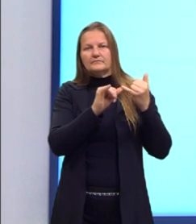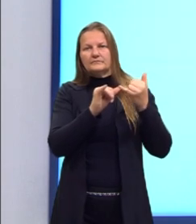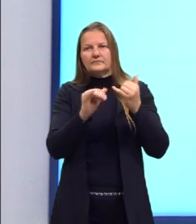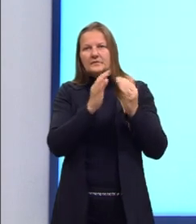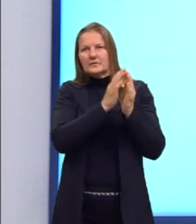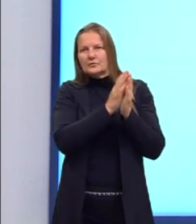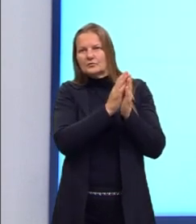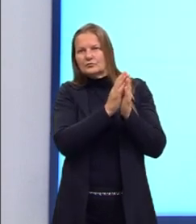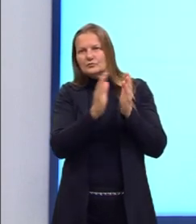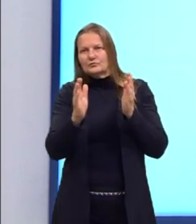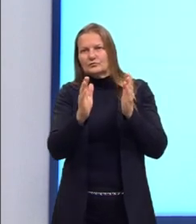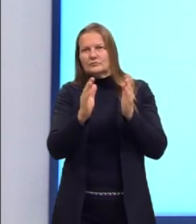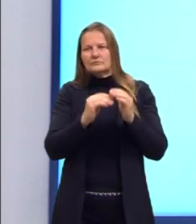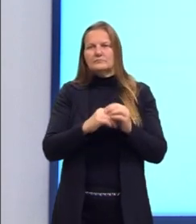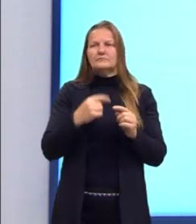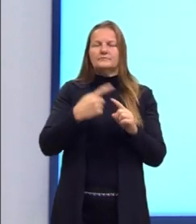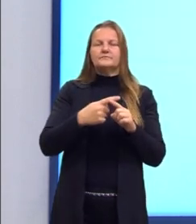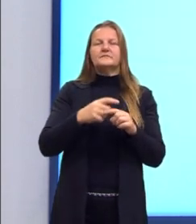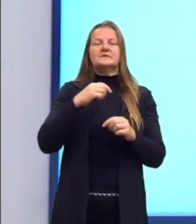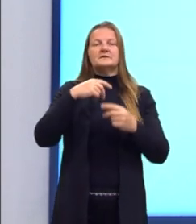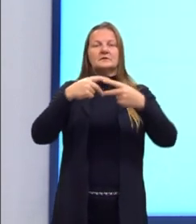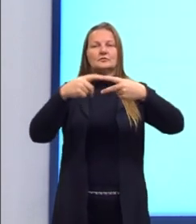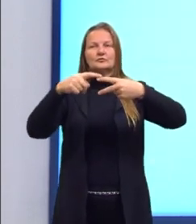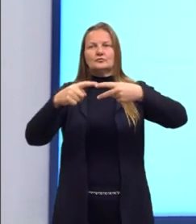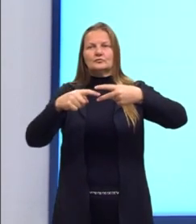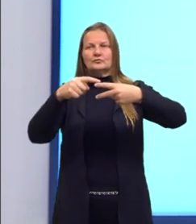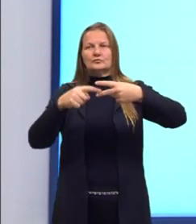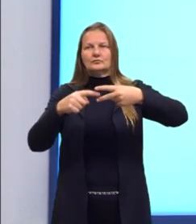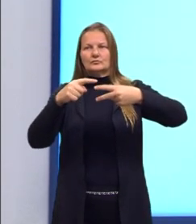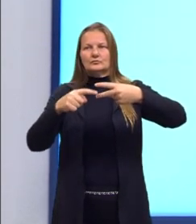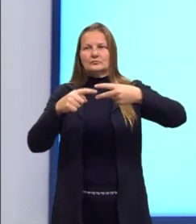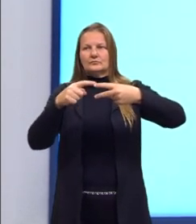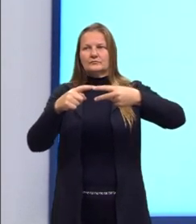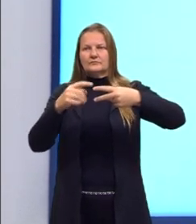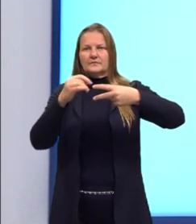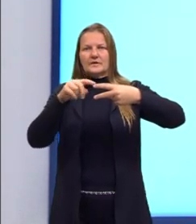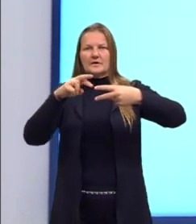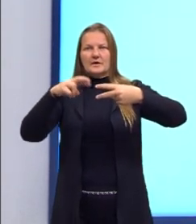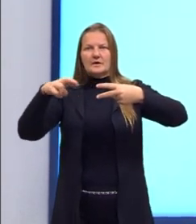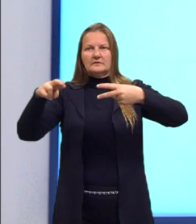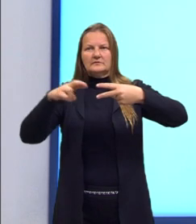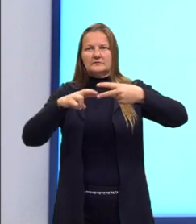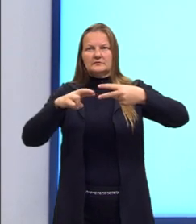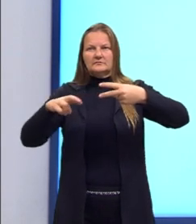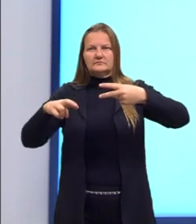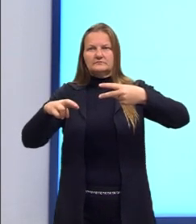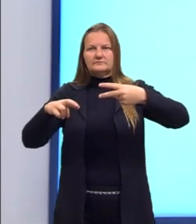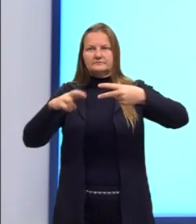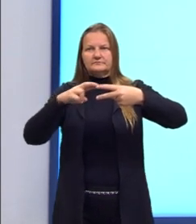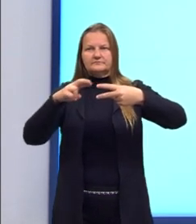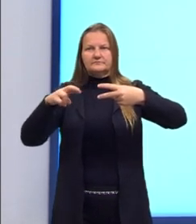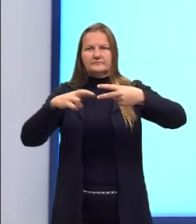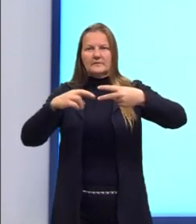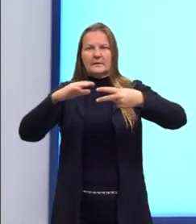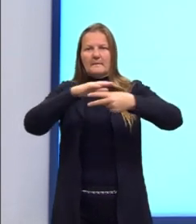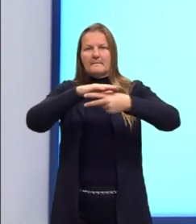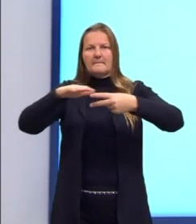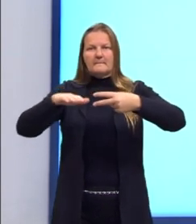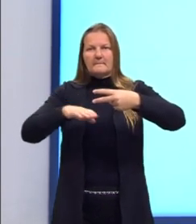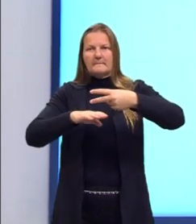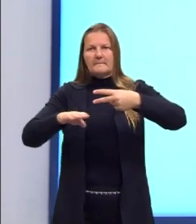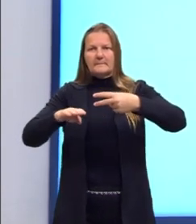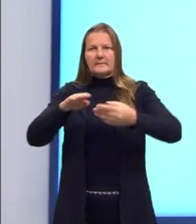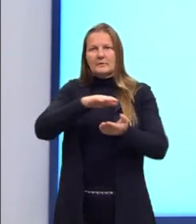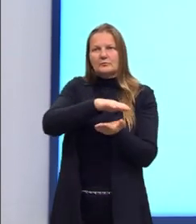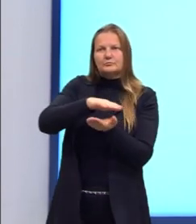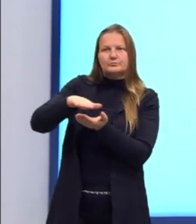resistência está em certa já quando a gente tem aqui ó gente a gente tem esses dois as Stores eles estão que em